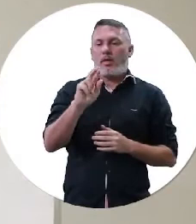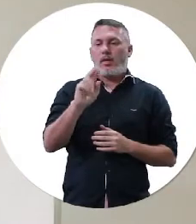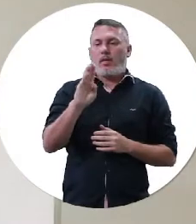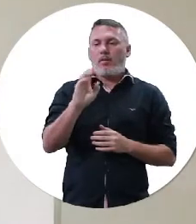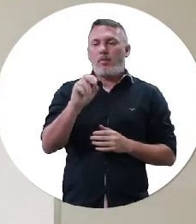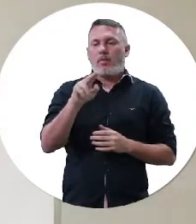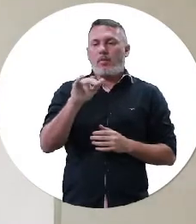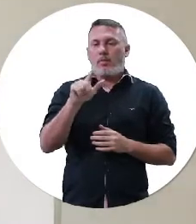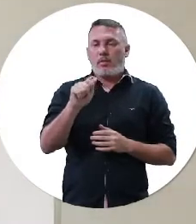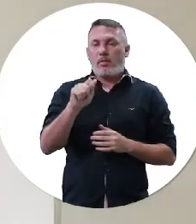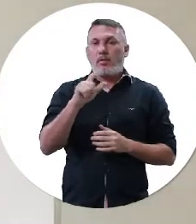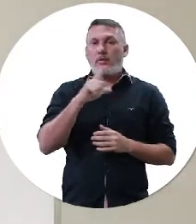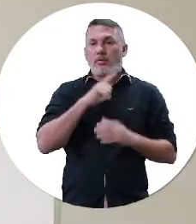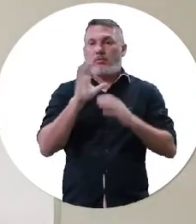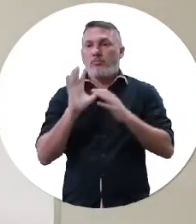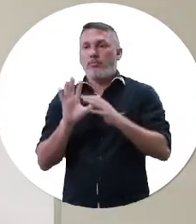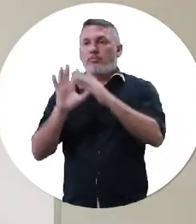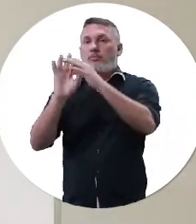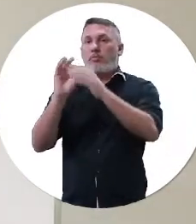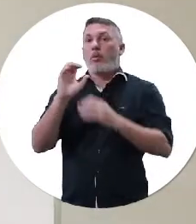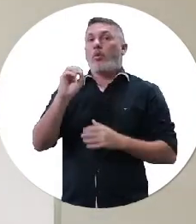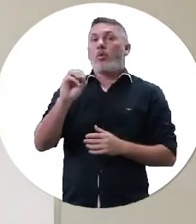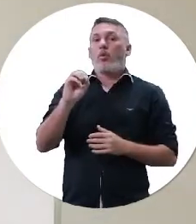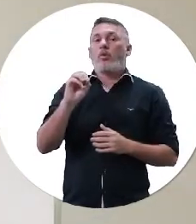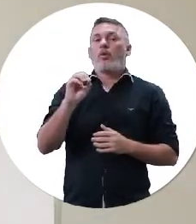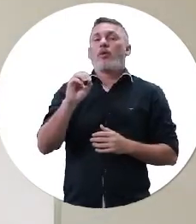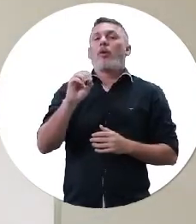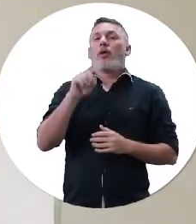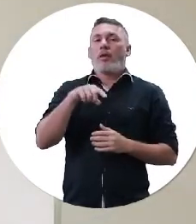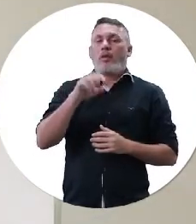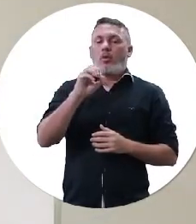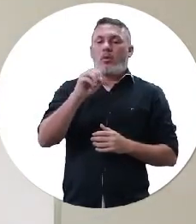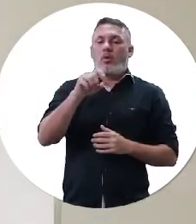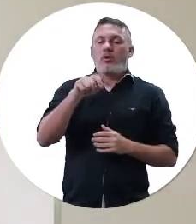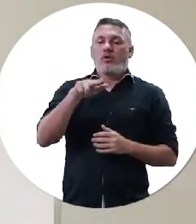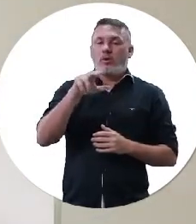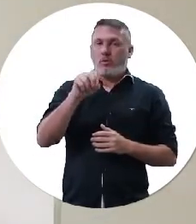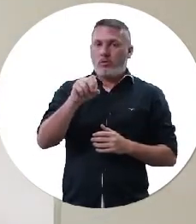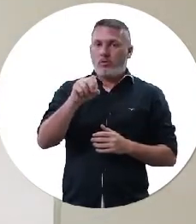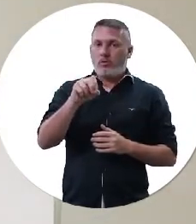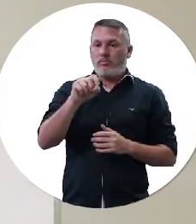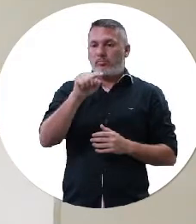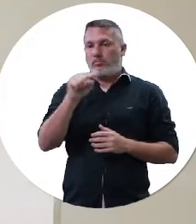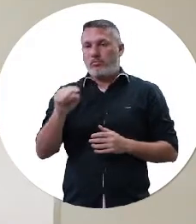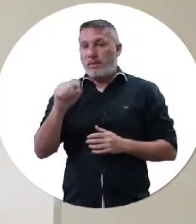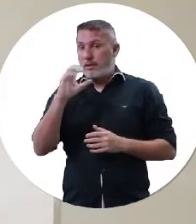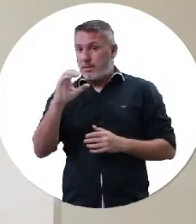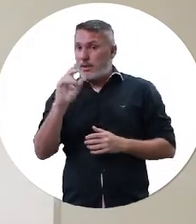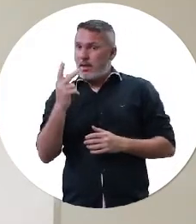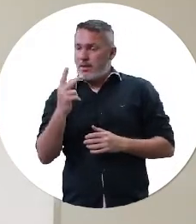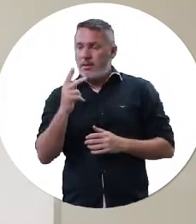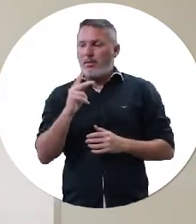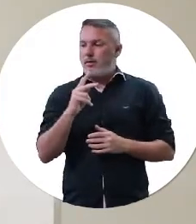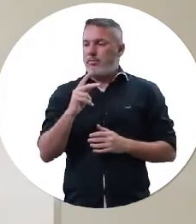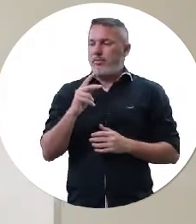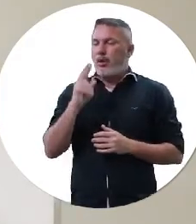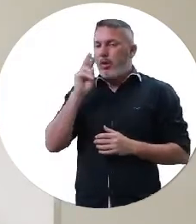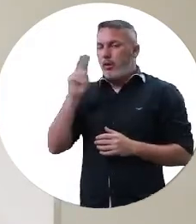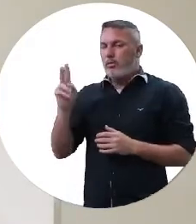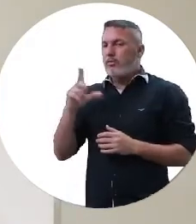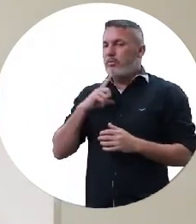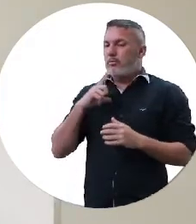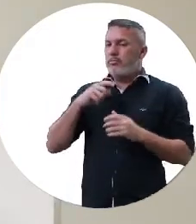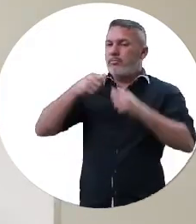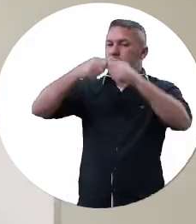carbonila, C+O. E este C+O vai estar ligado a um oxigênio que estará ligado a um carbono. Se aqui fosse